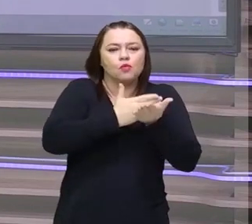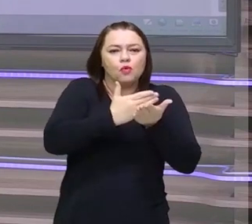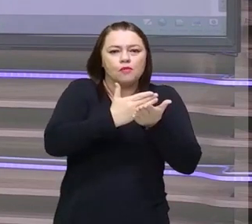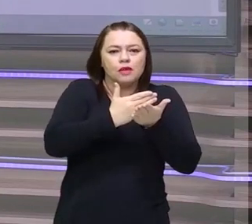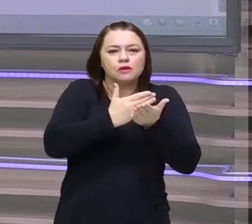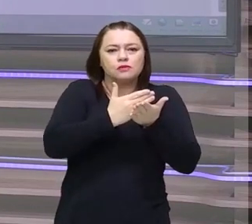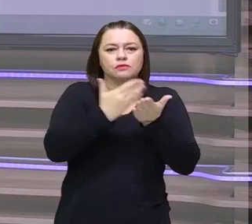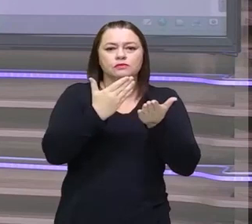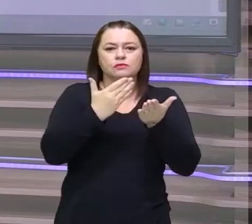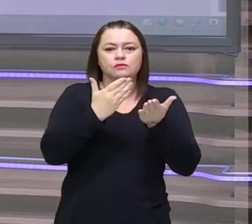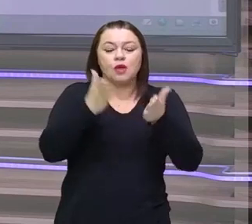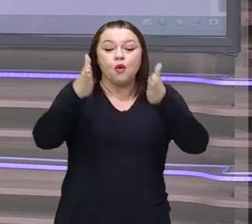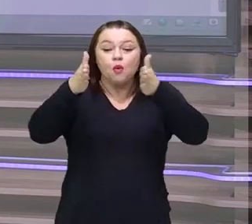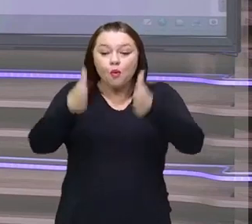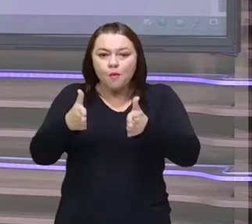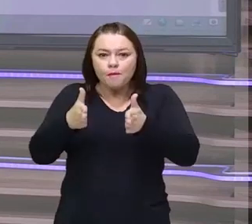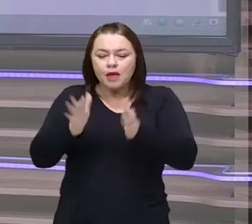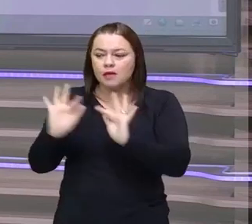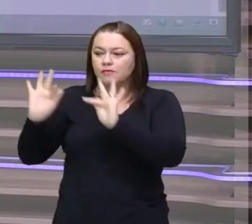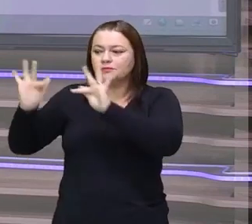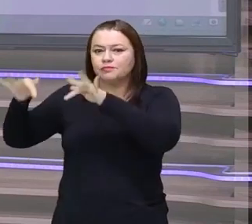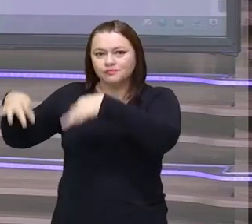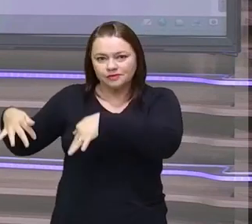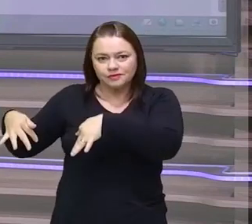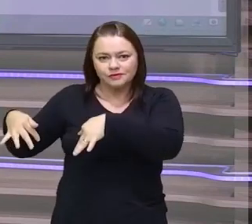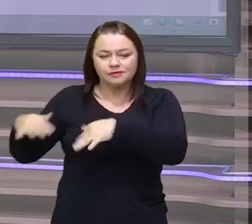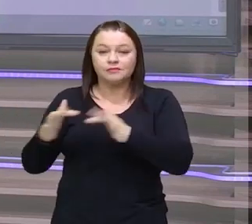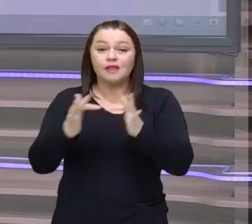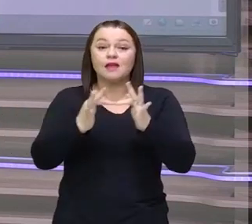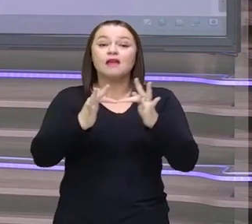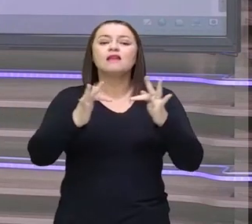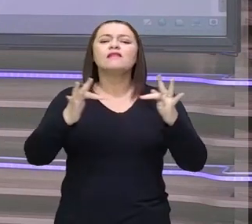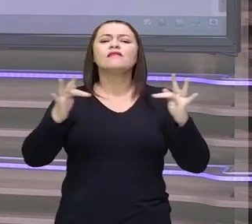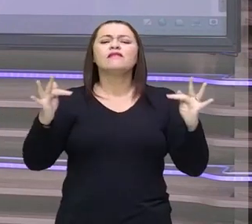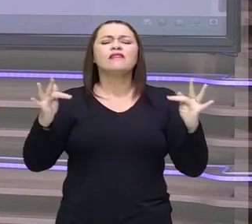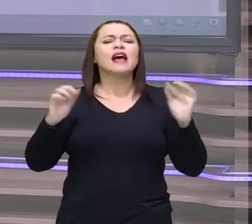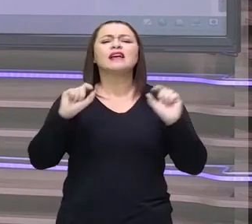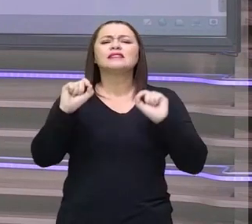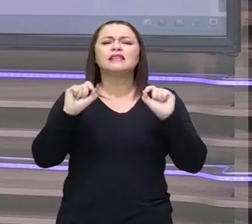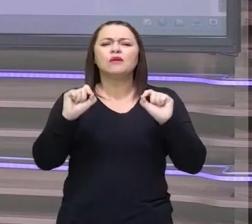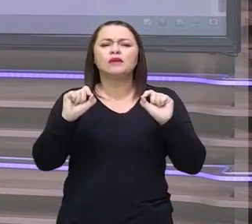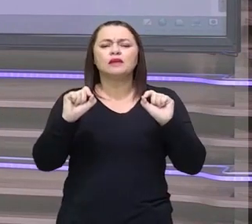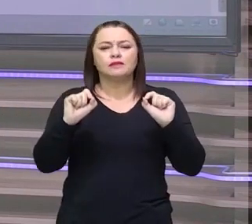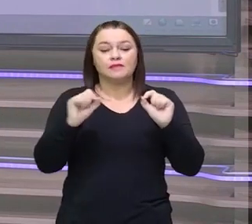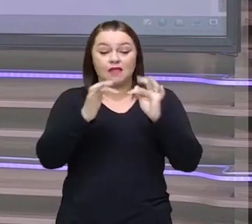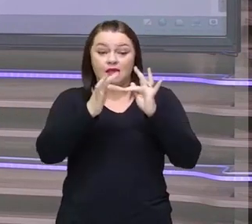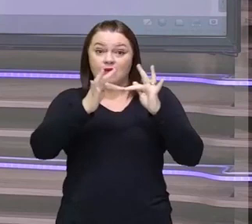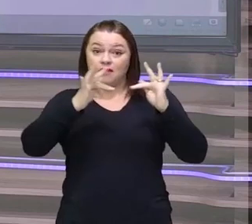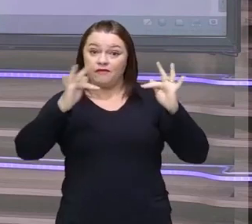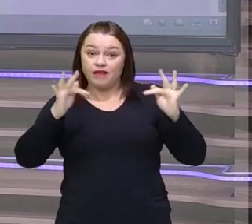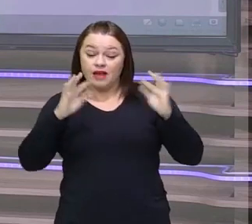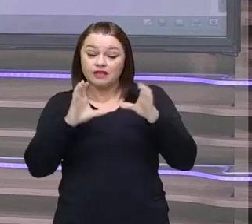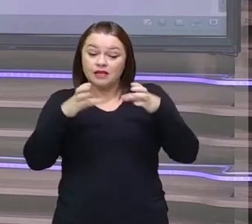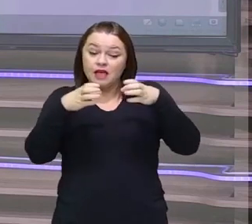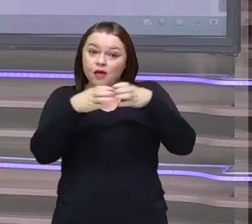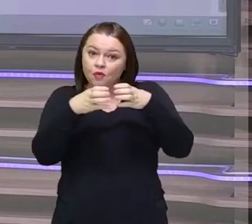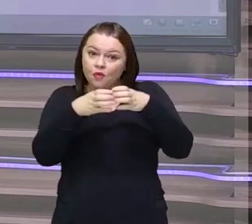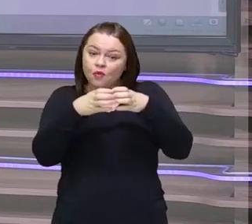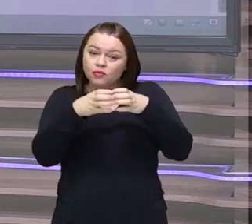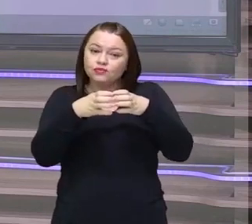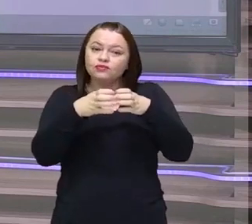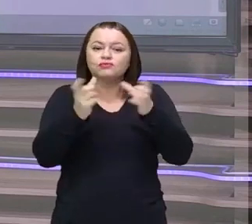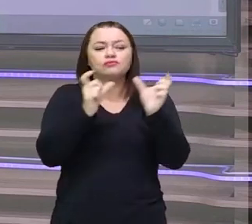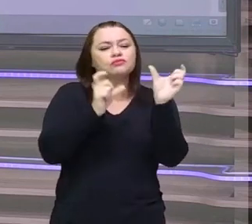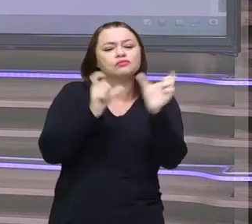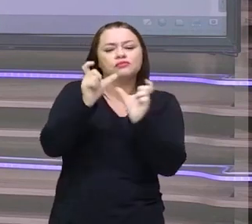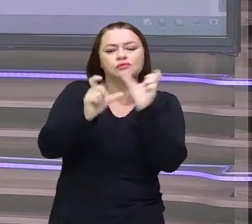final, ok? Frases. É um conjunto de palavras que tem um sentido completo